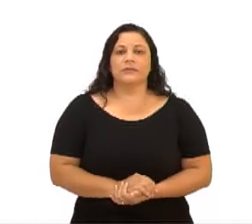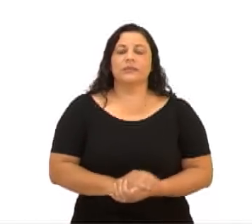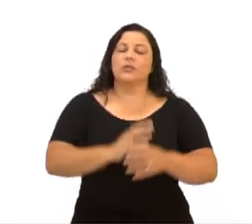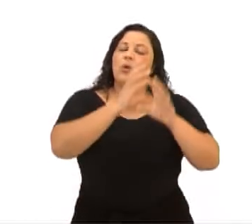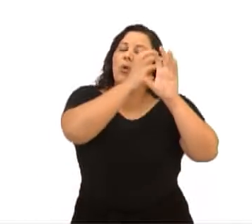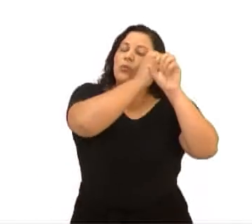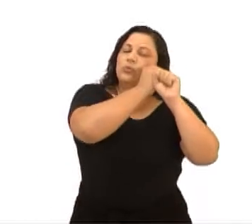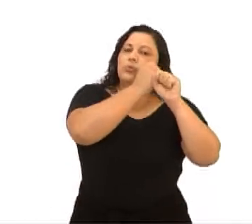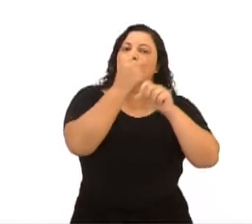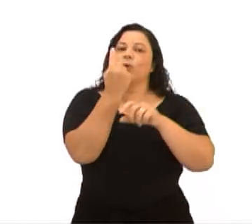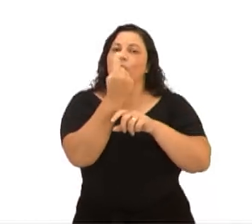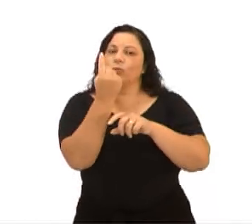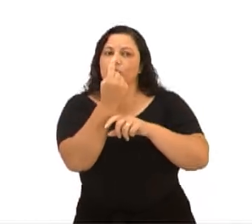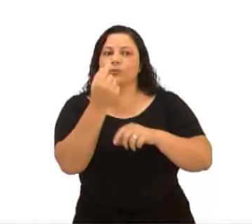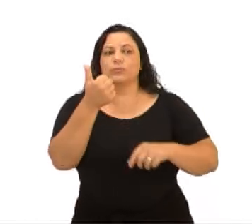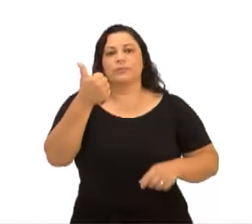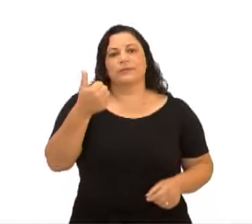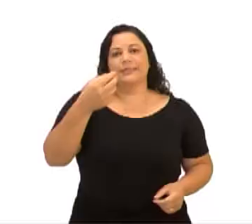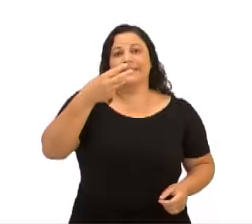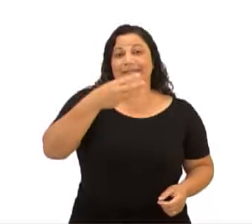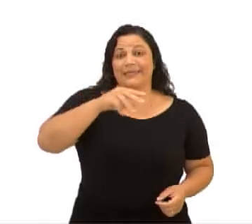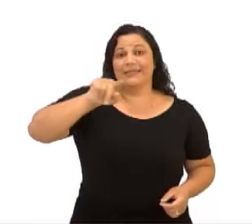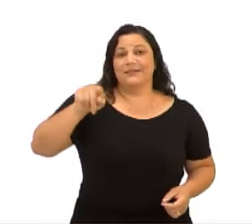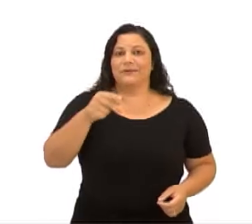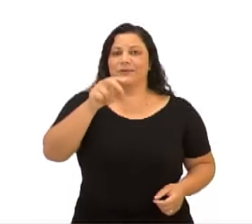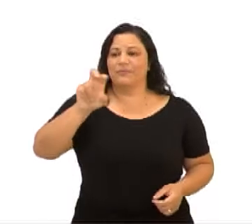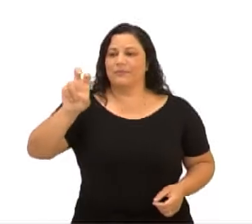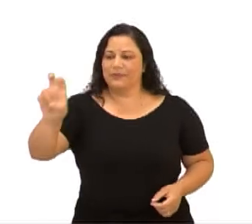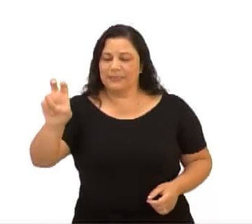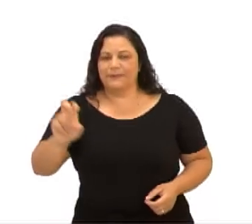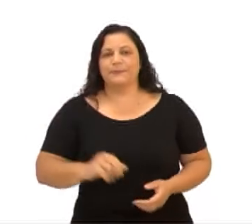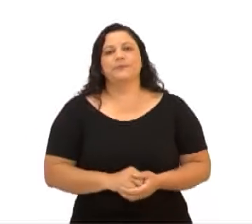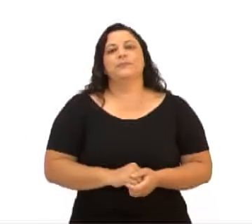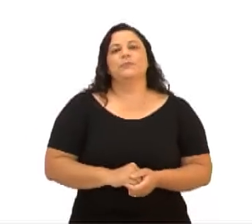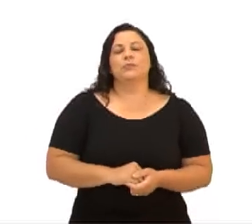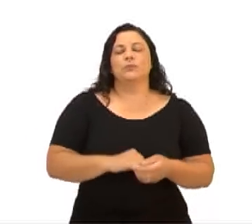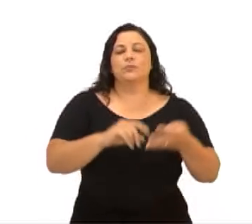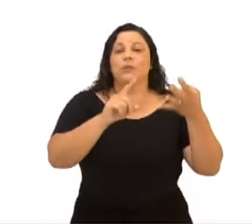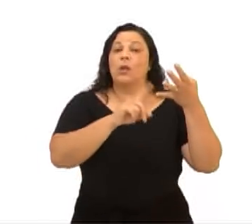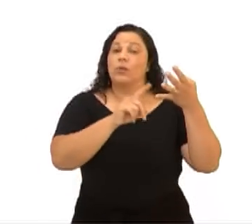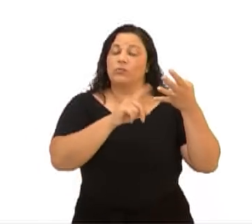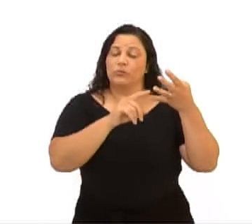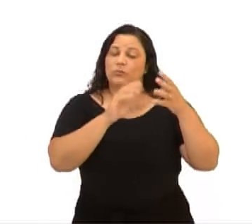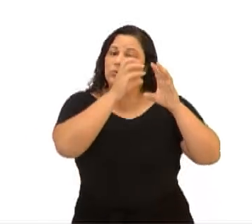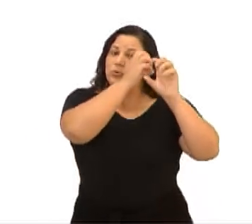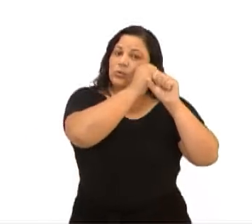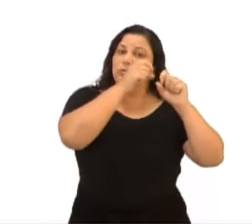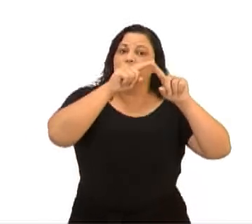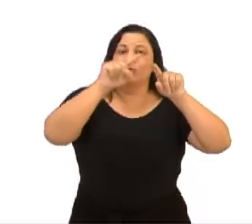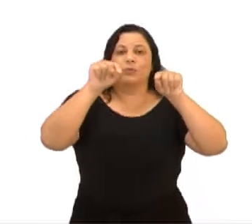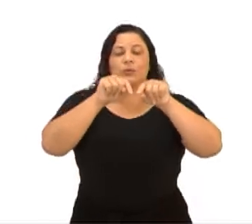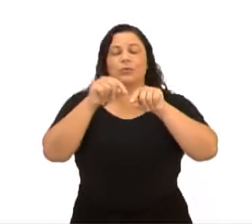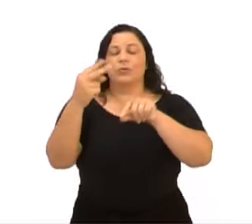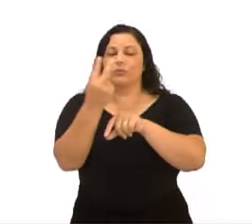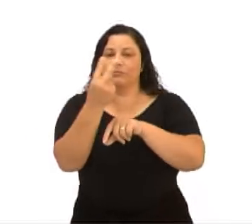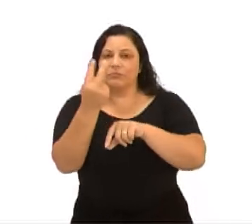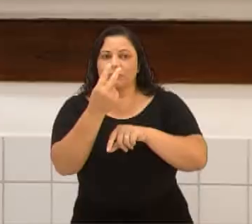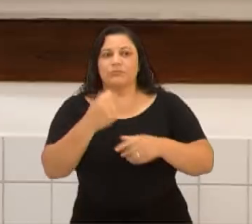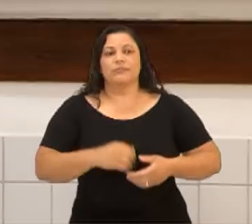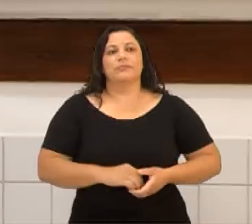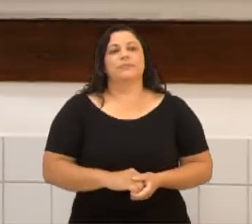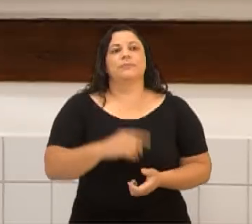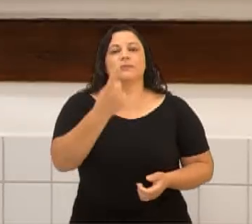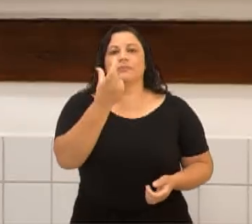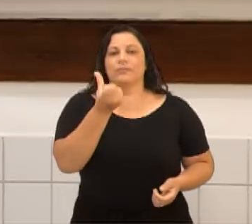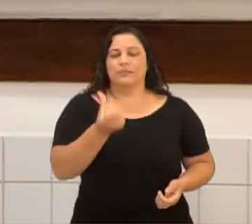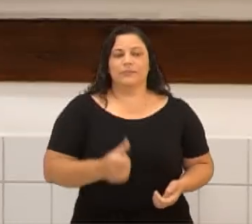1 mede 13,5 e o dormitório 2 mede 16. Então, aqui vai ficar